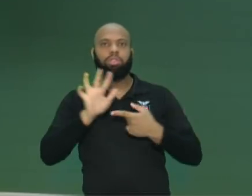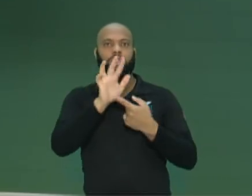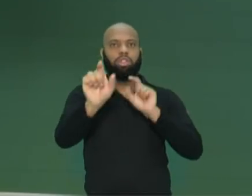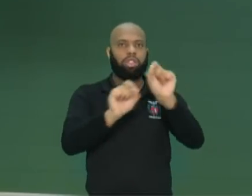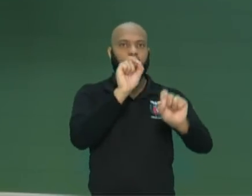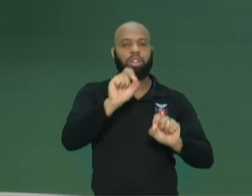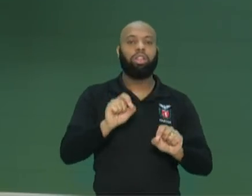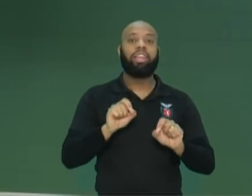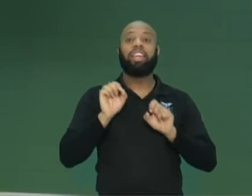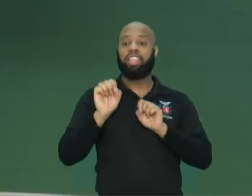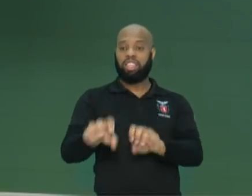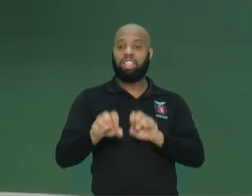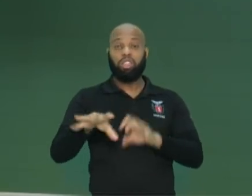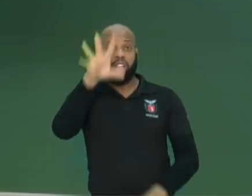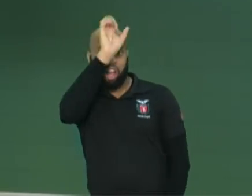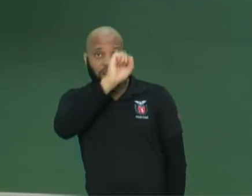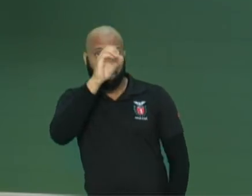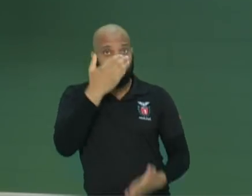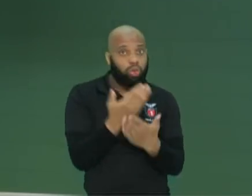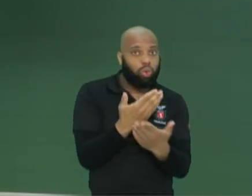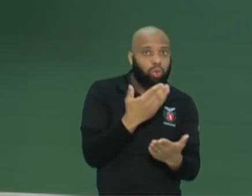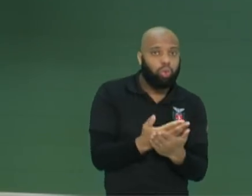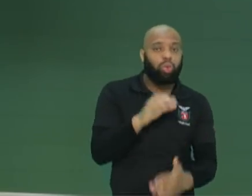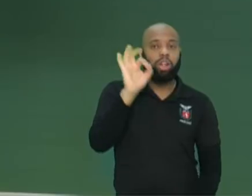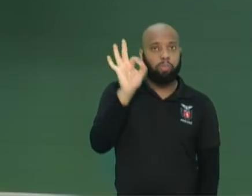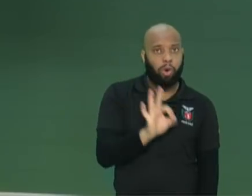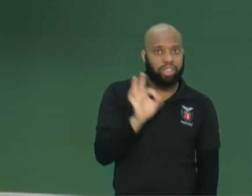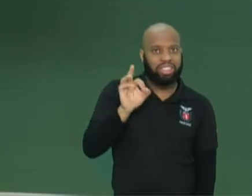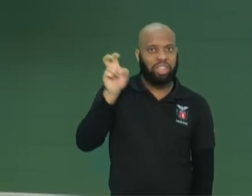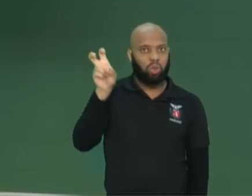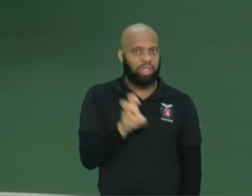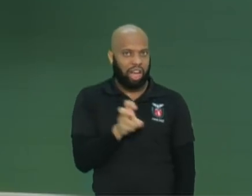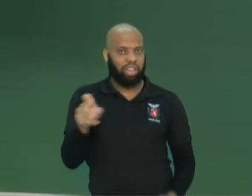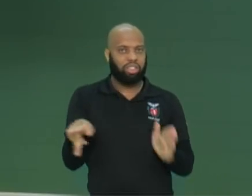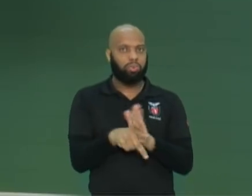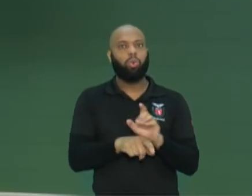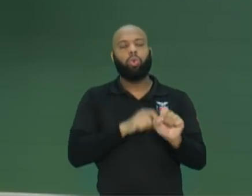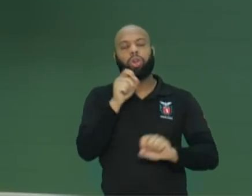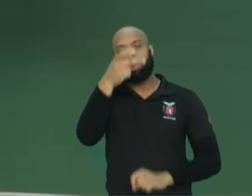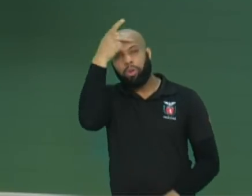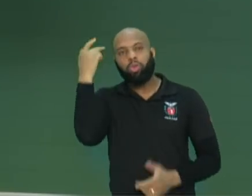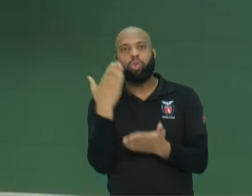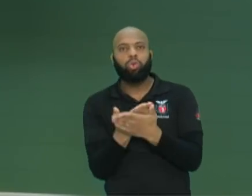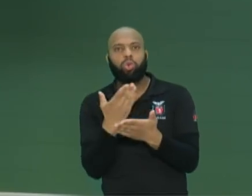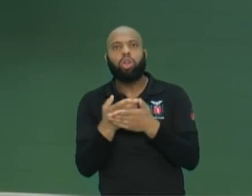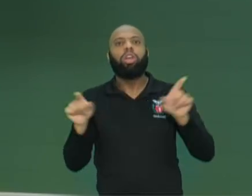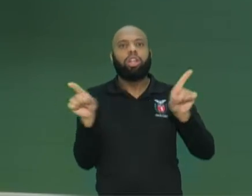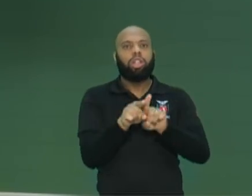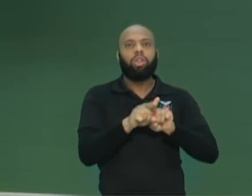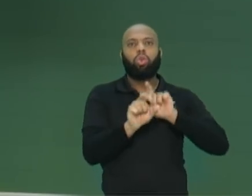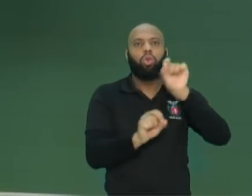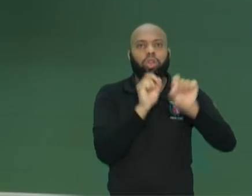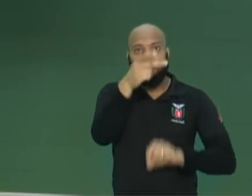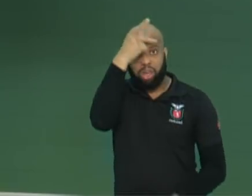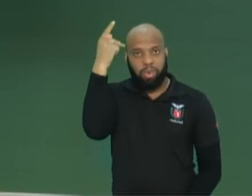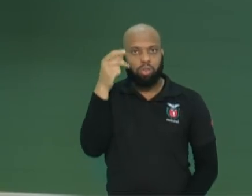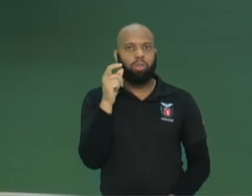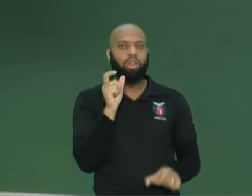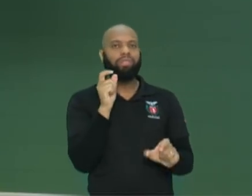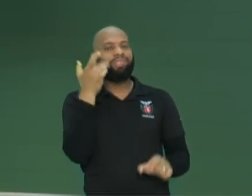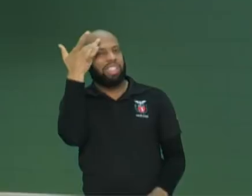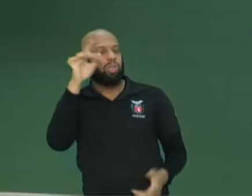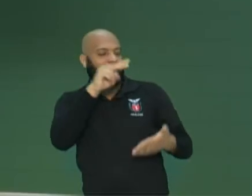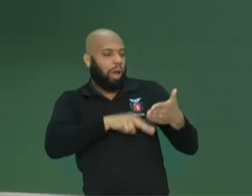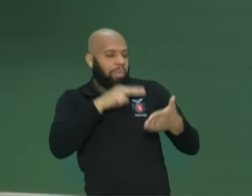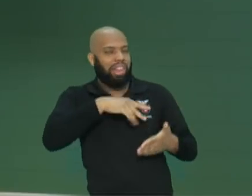a escolarização. Então, qual é a taxa de escolarização ou de pessoas analfabetas? Então, o